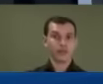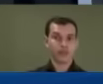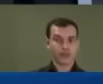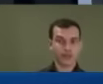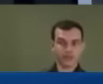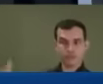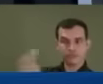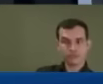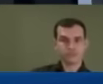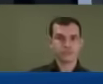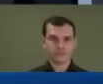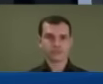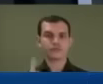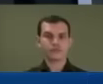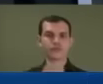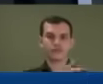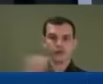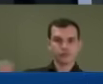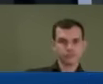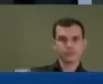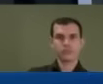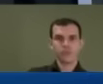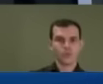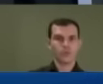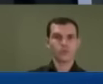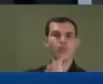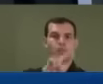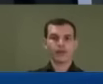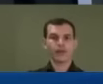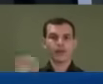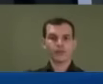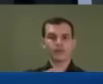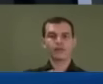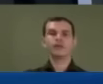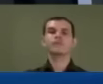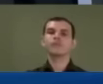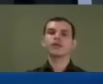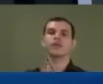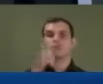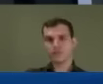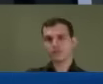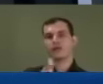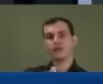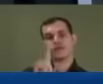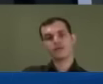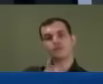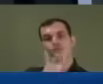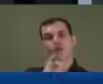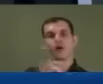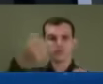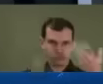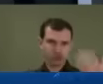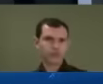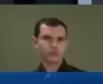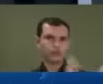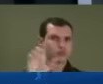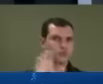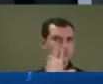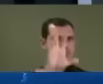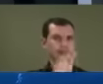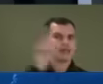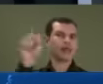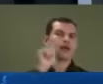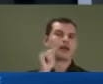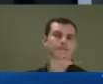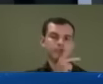para o quadro da União, que tem sido economizado só no caso específico do estado do Amapá. É também importante aqui